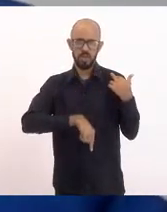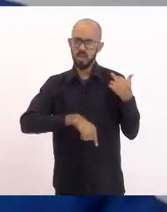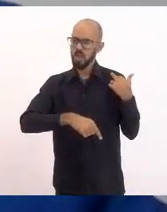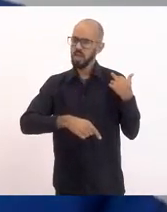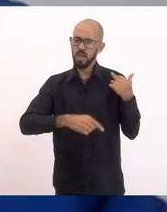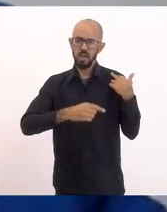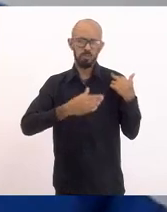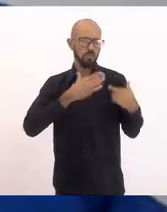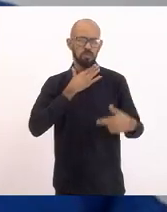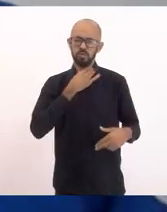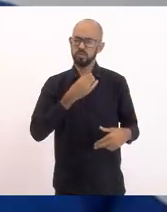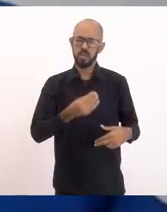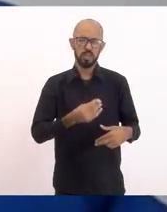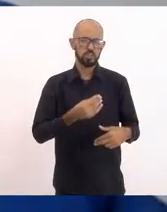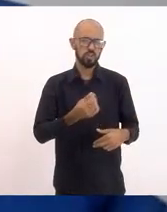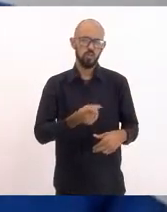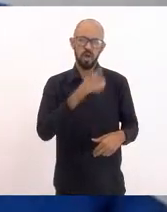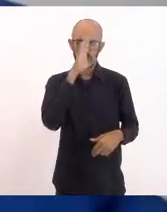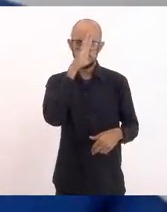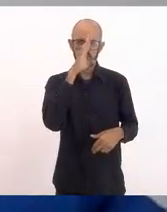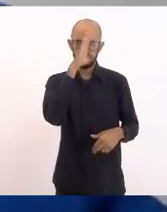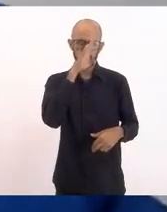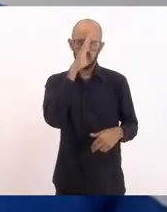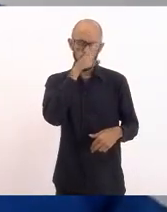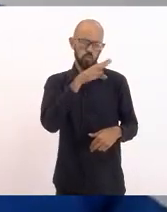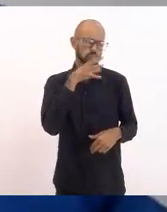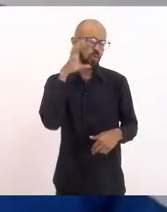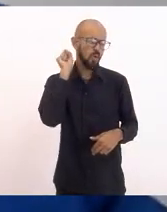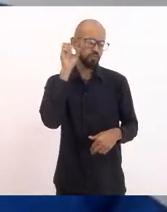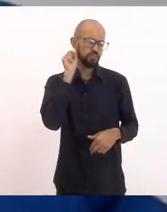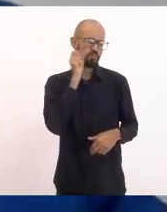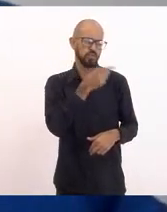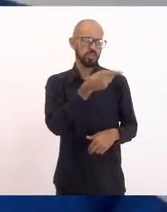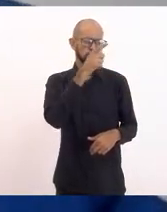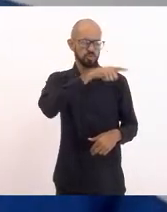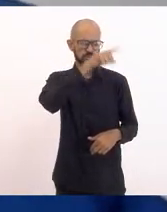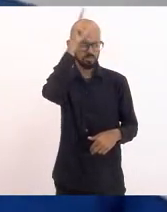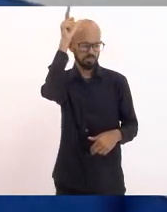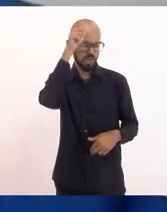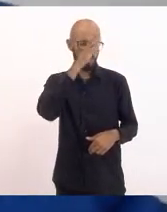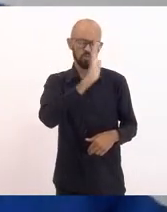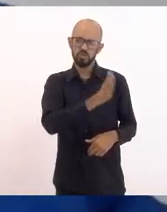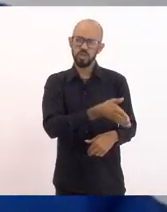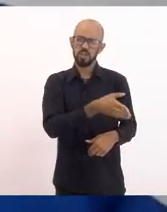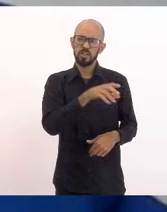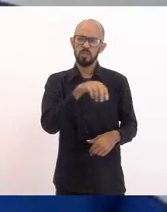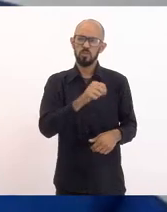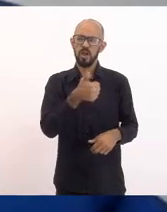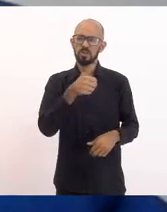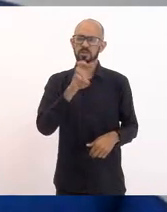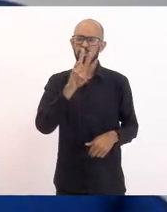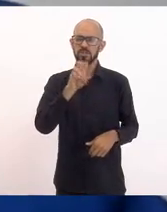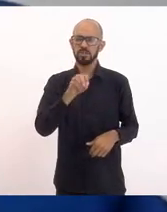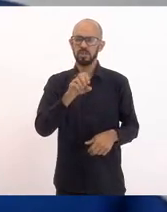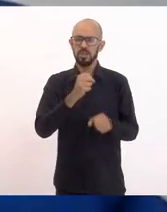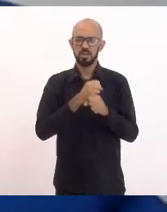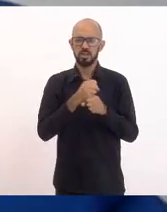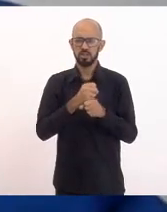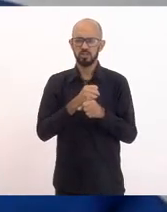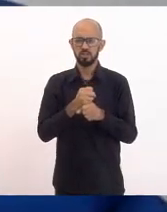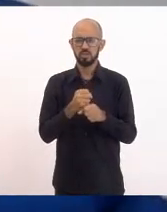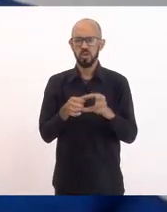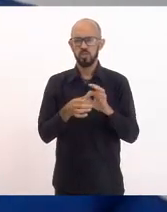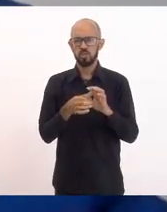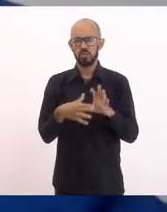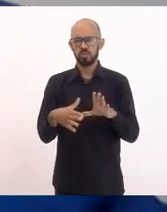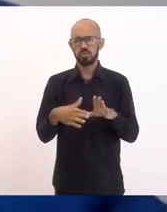absurdo ouvir isso, me perdoe, pasmem, deputado Luiz Paulo, isso vem há quase 30 anos, tá? Autorizado por